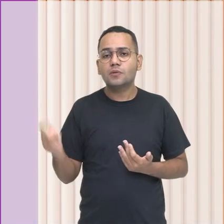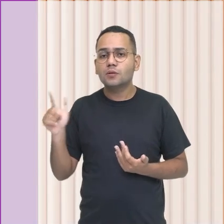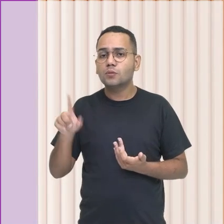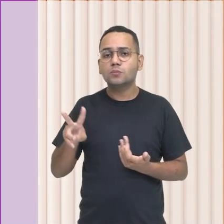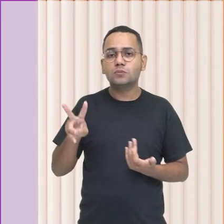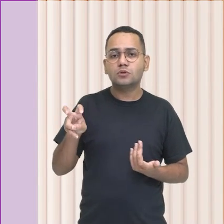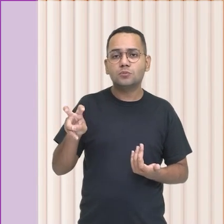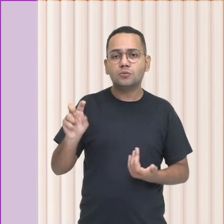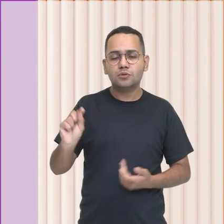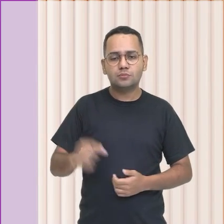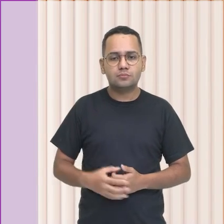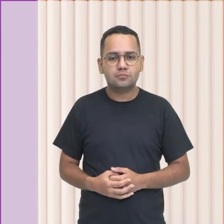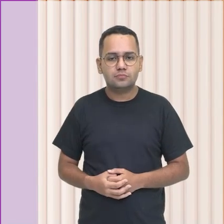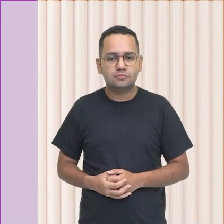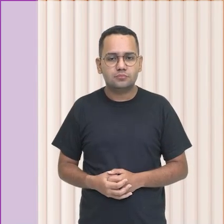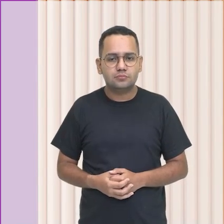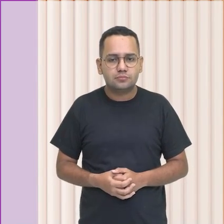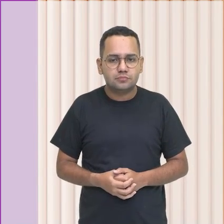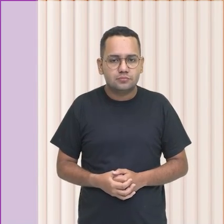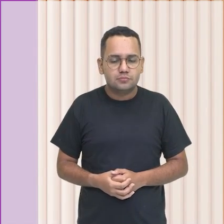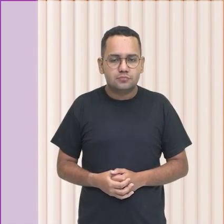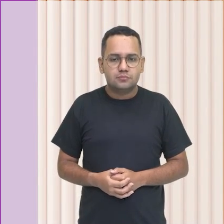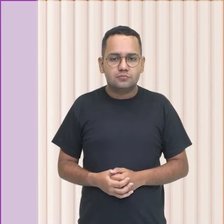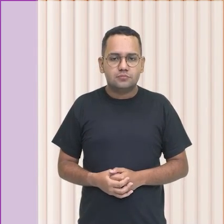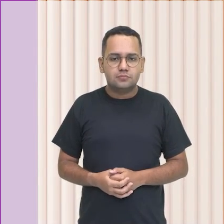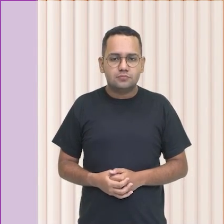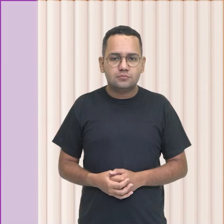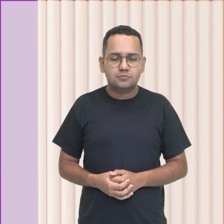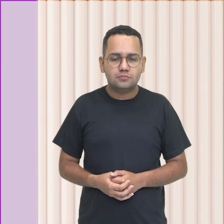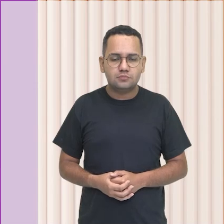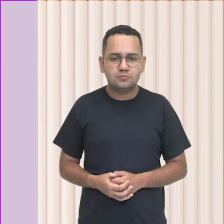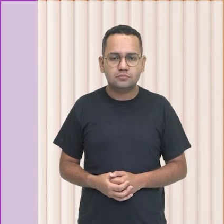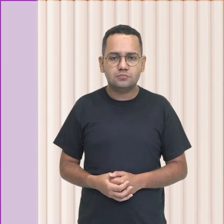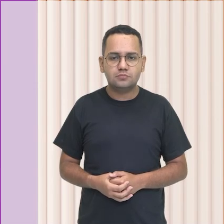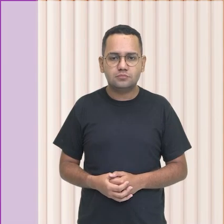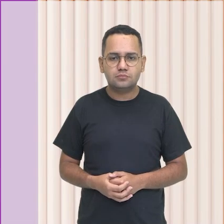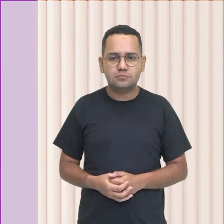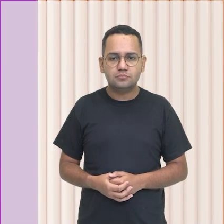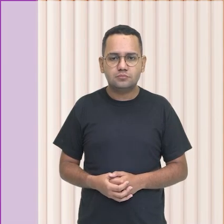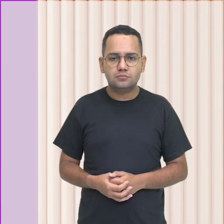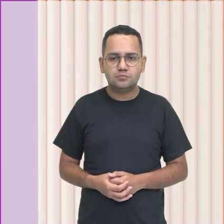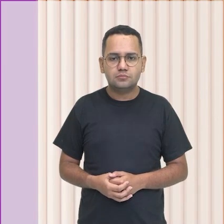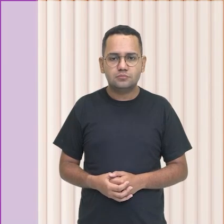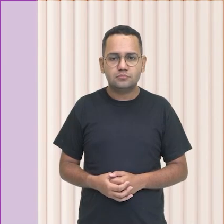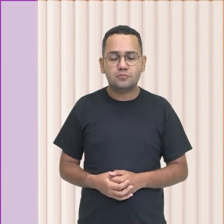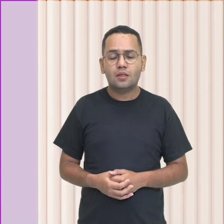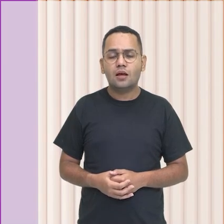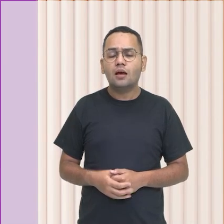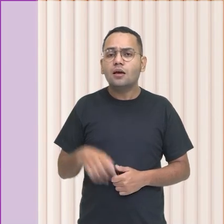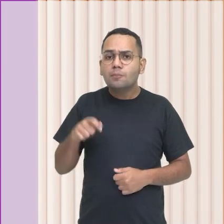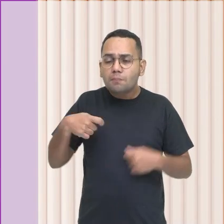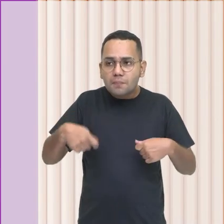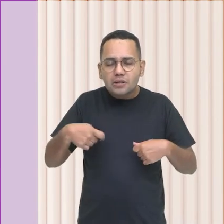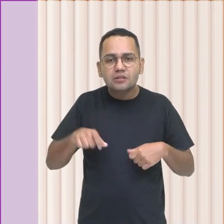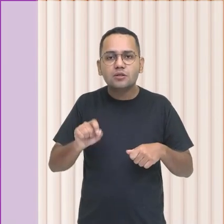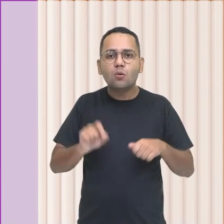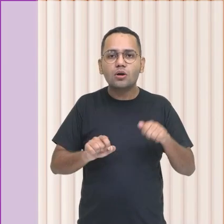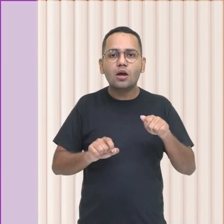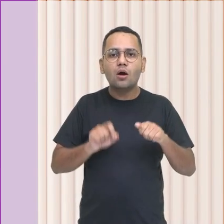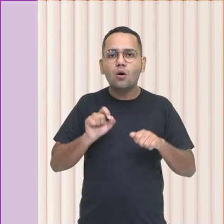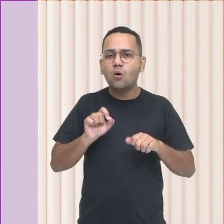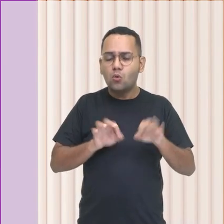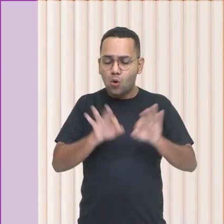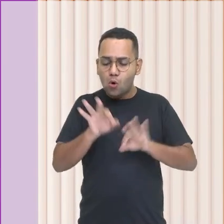afim algo muito importante também né que é você escrever o domínio da função para algumas funções que existem